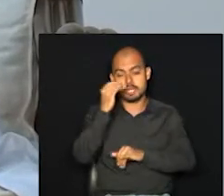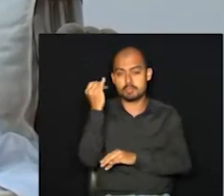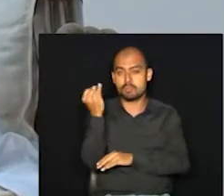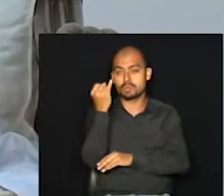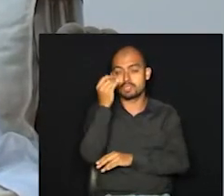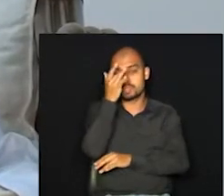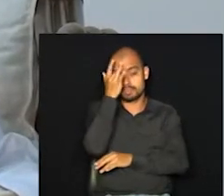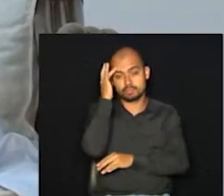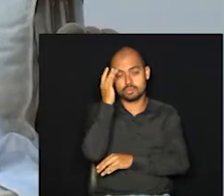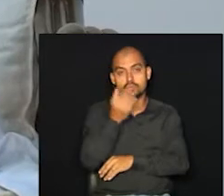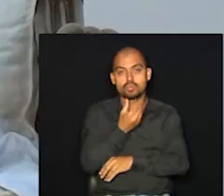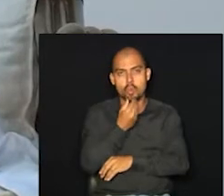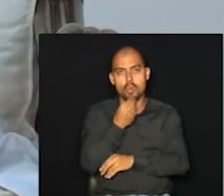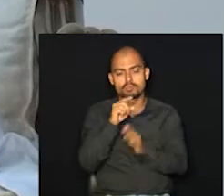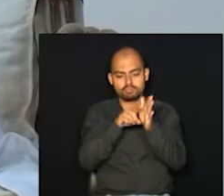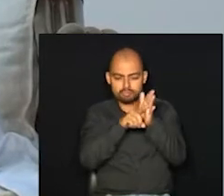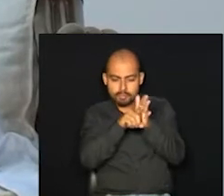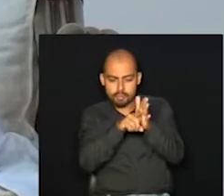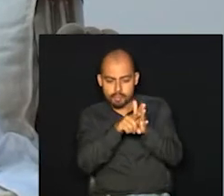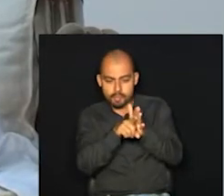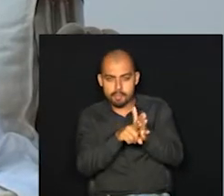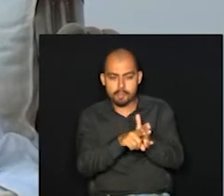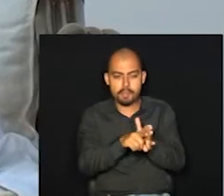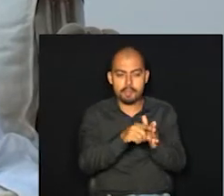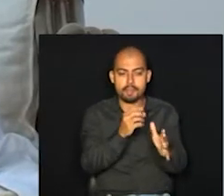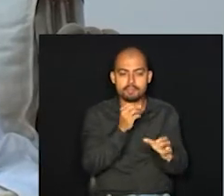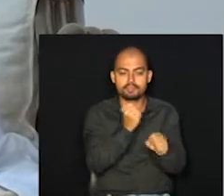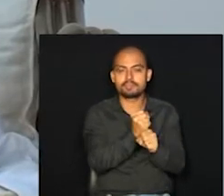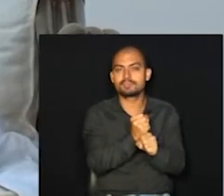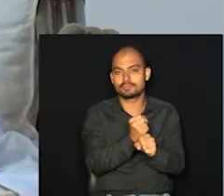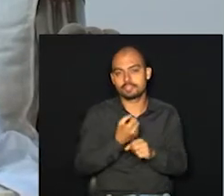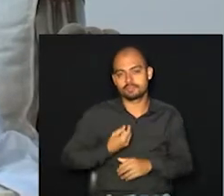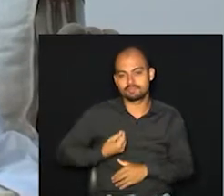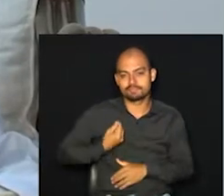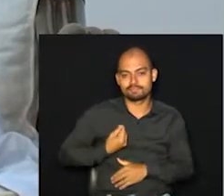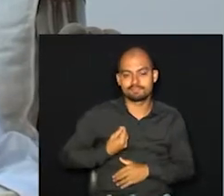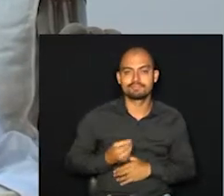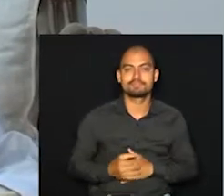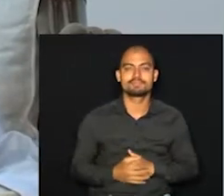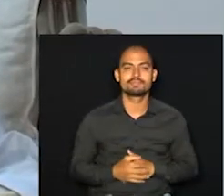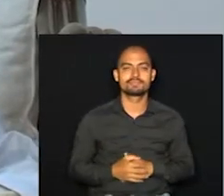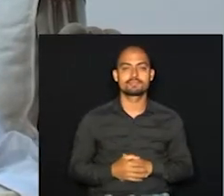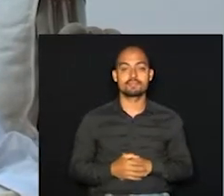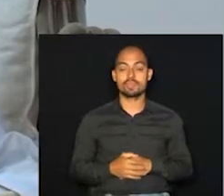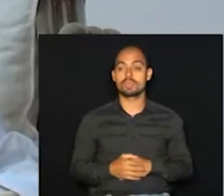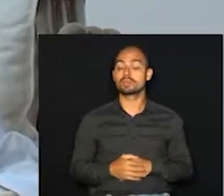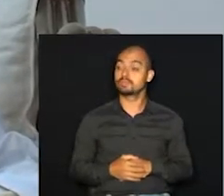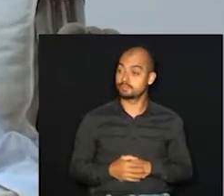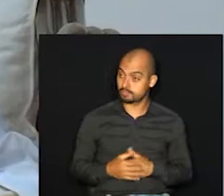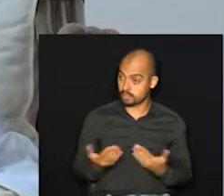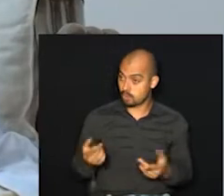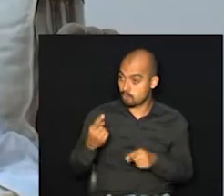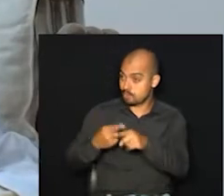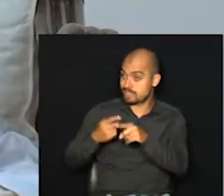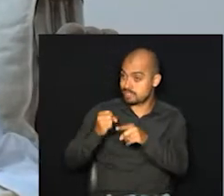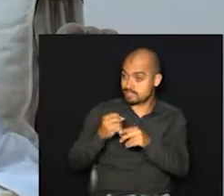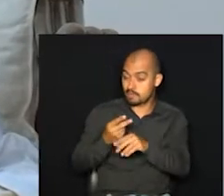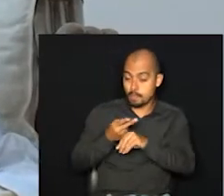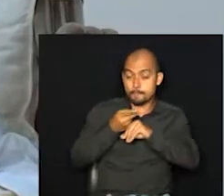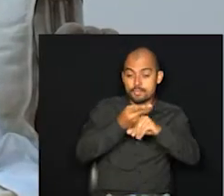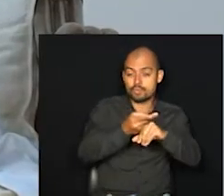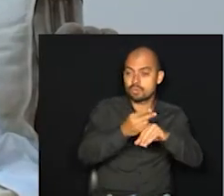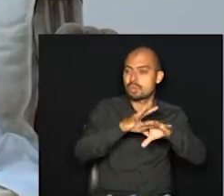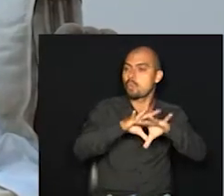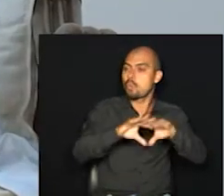importância desses exames na vida dos homens de uma maneira geral. Até porque quem procura cura, né, doutor?